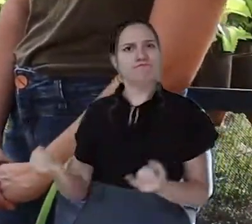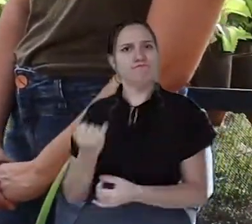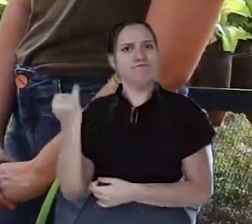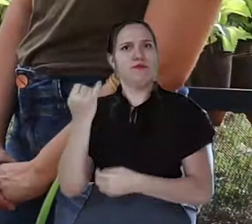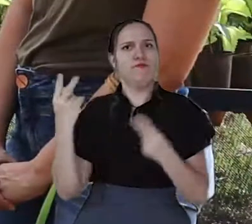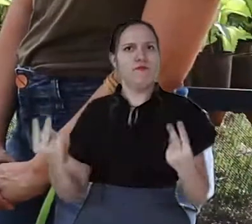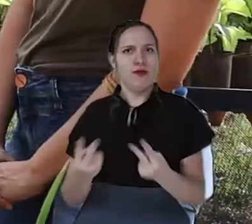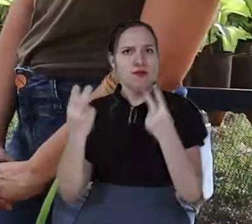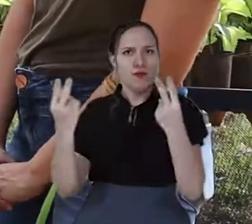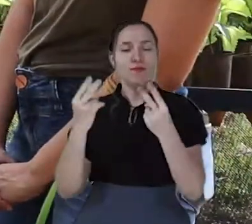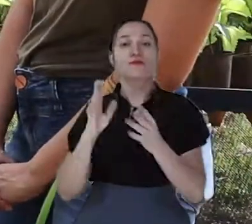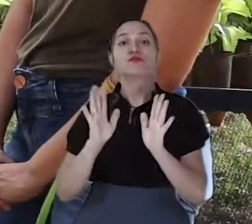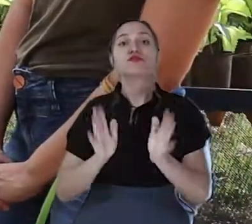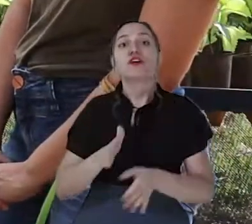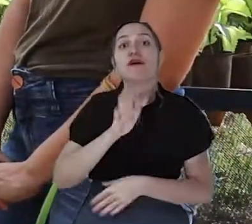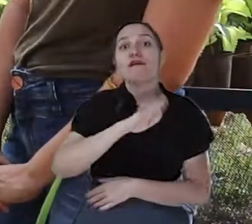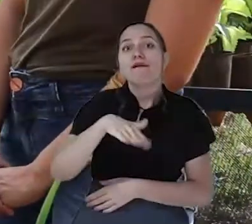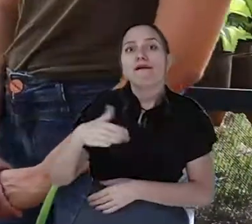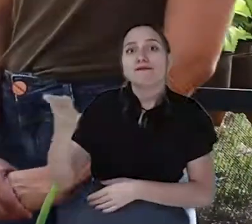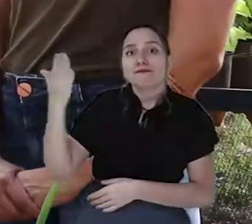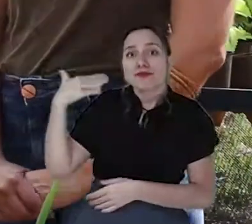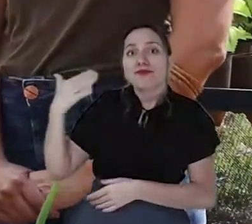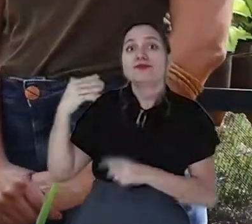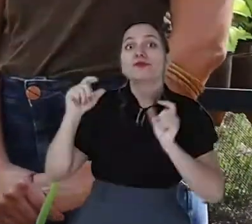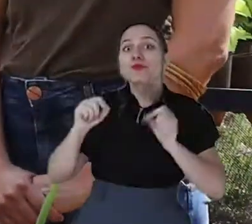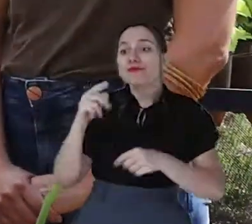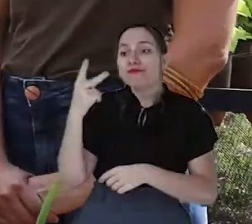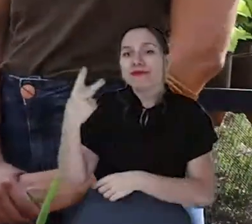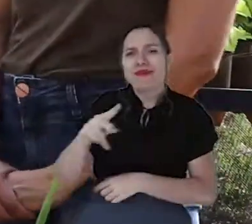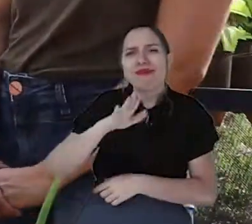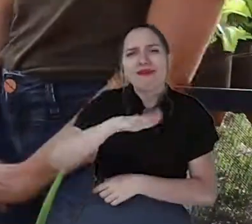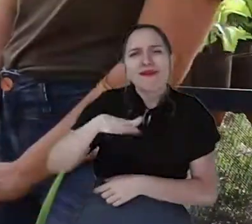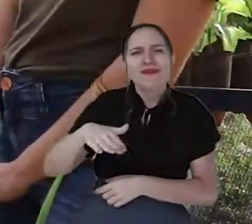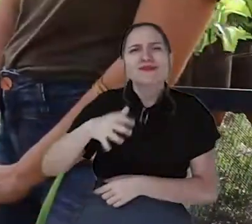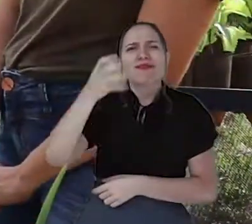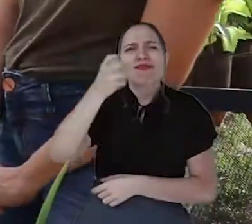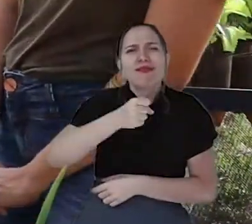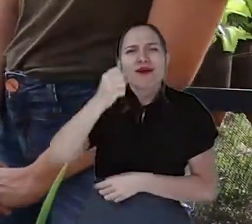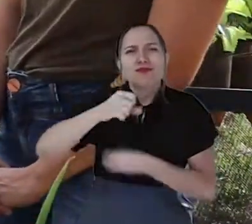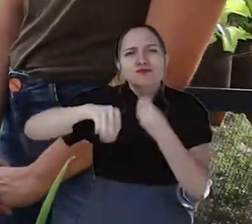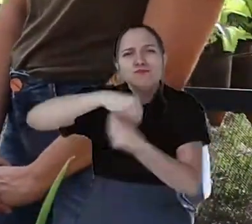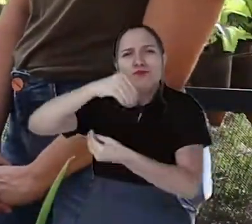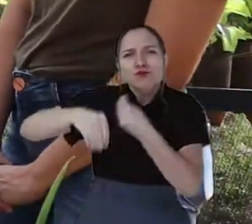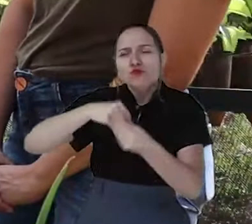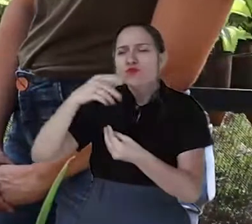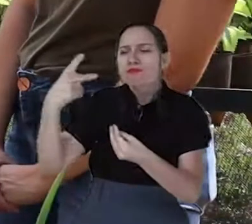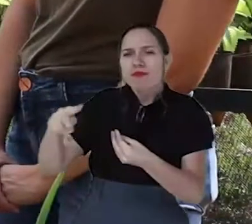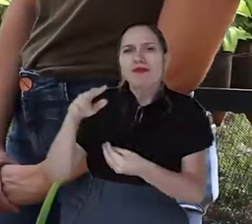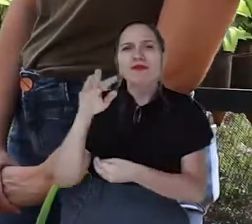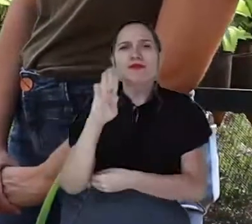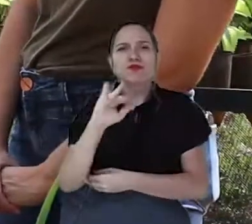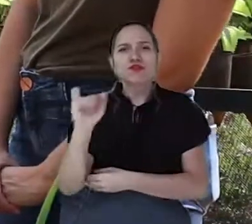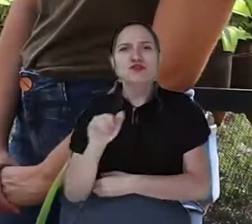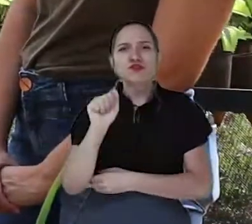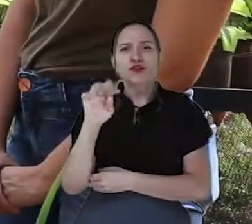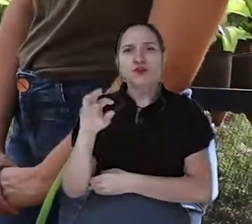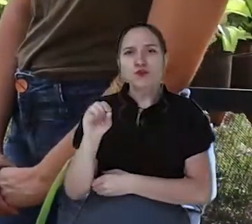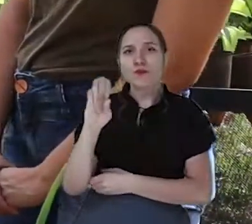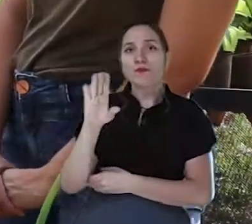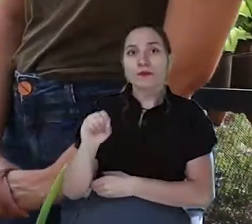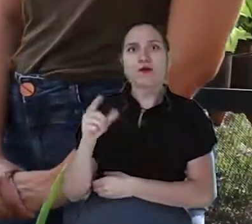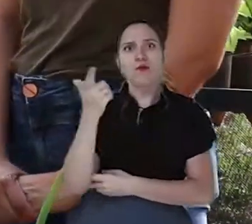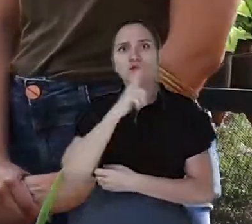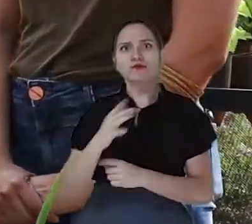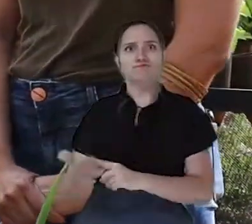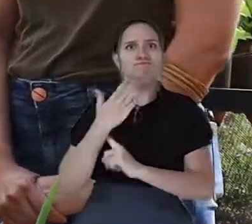enriquecia-se o leite que essas crianças tomavam com a farinha de jatobá. Olha só. Então, seja uma riqueza muito grande. Além disso, nós temos aí a mangaba, né,